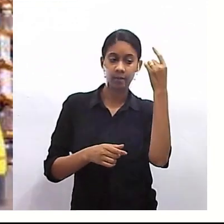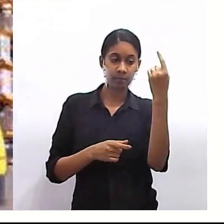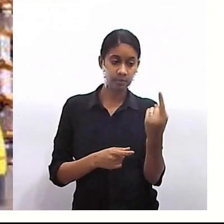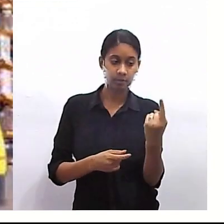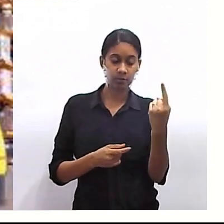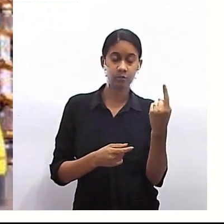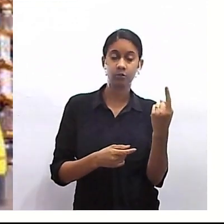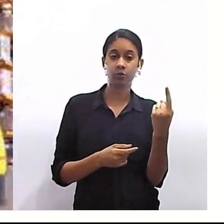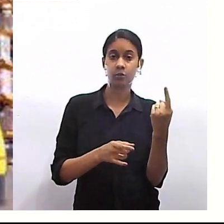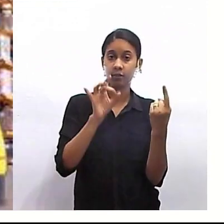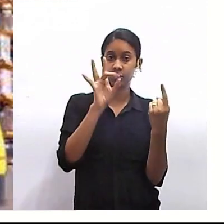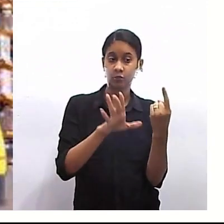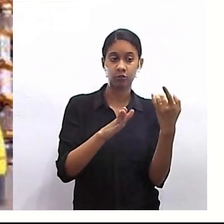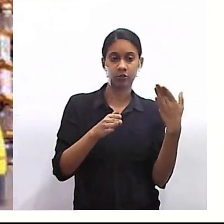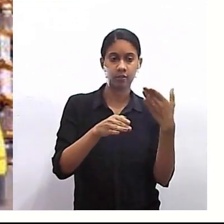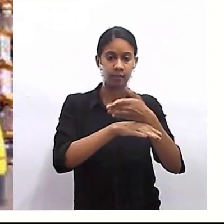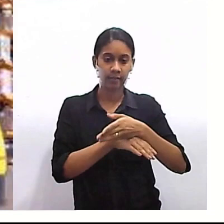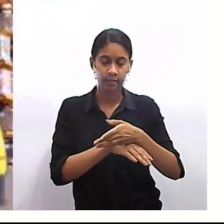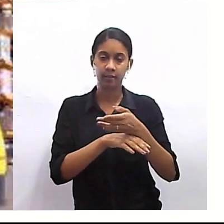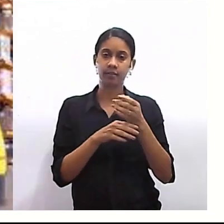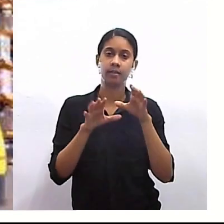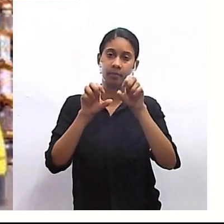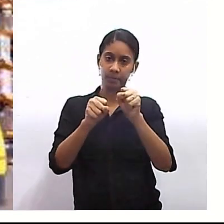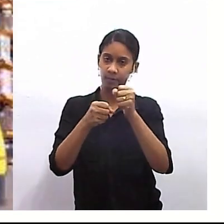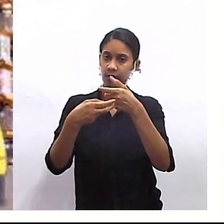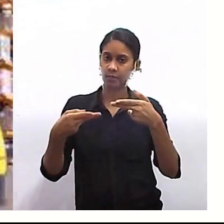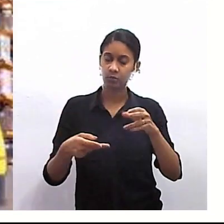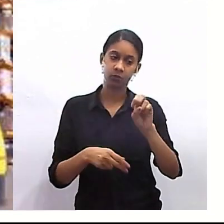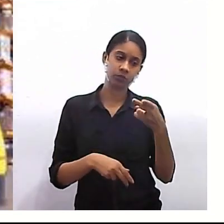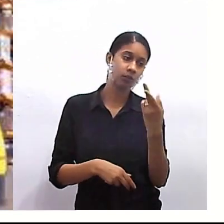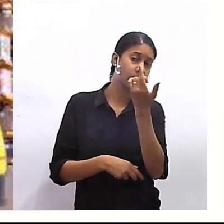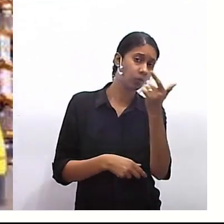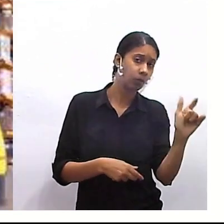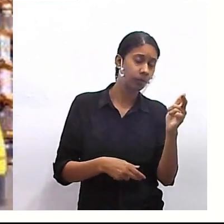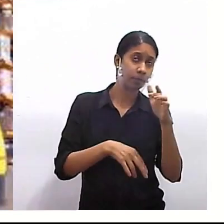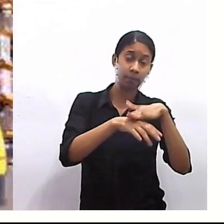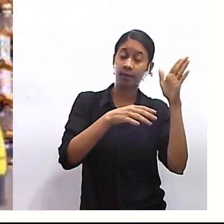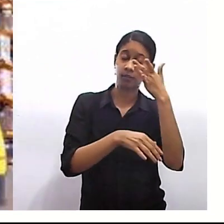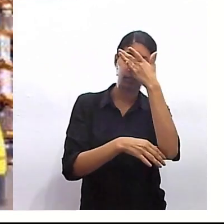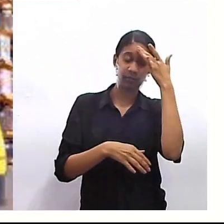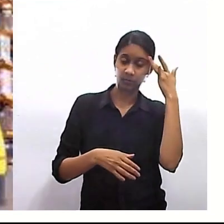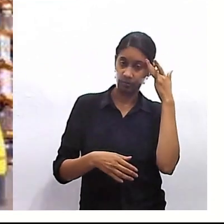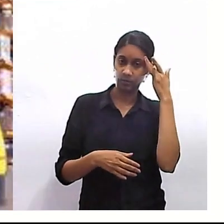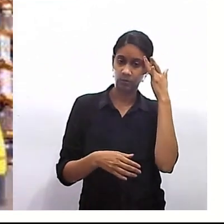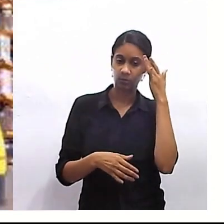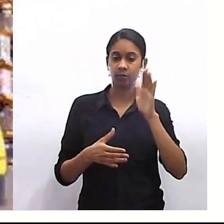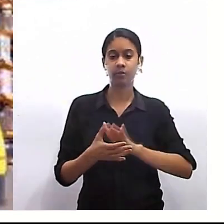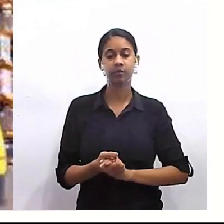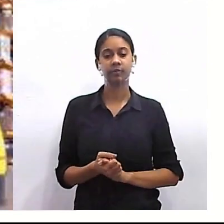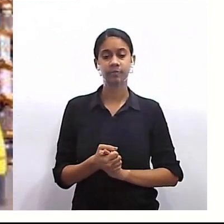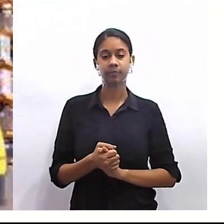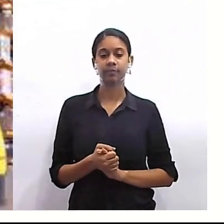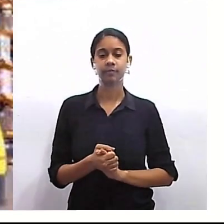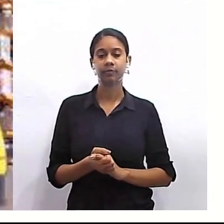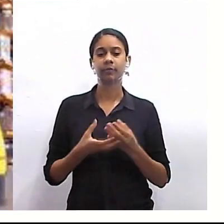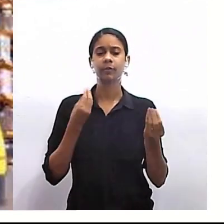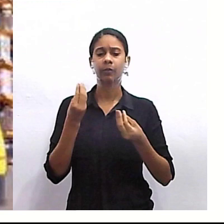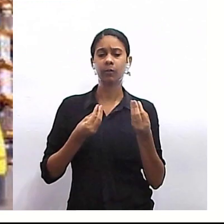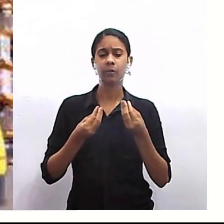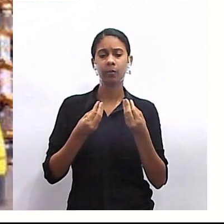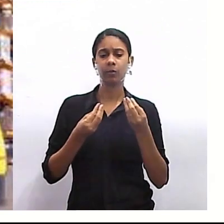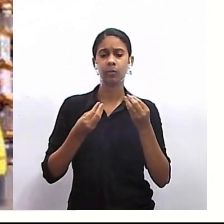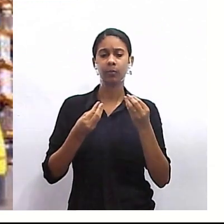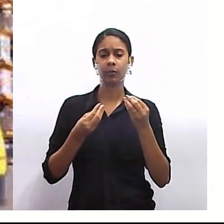o acesso para pegar esses materiais? Cálculo dos volumes e áreas de estocagem. Nessa